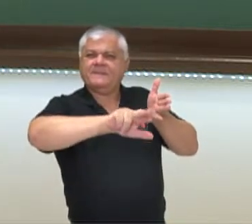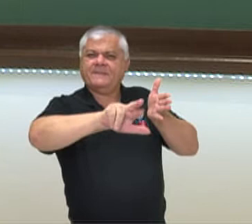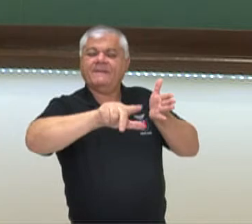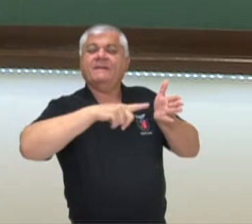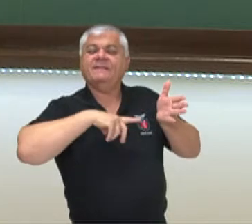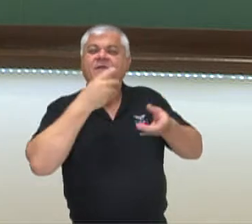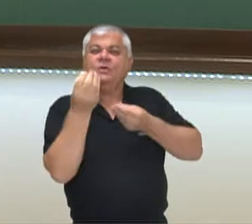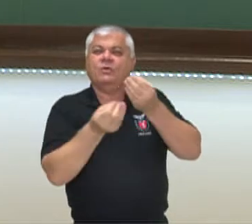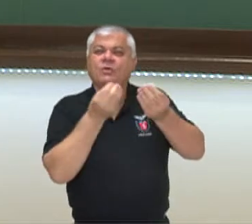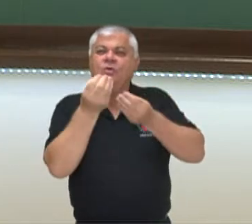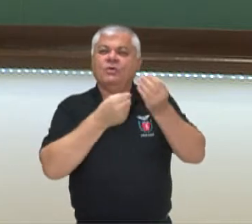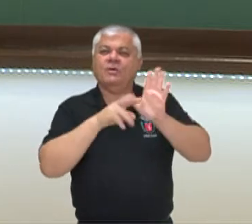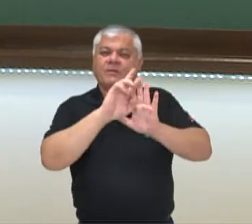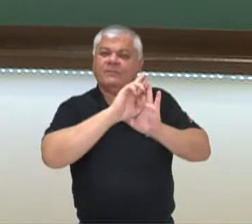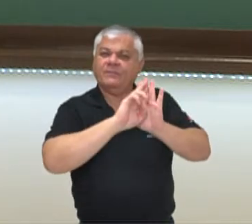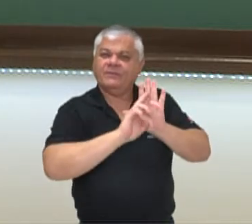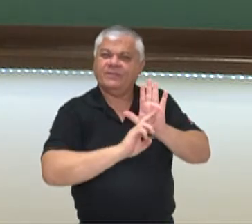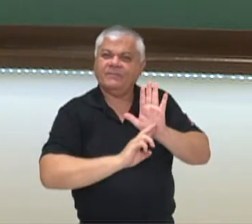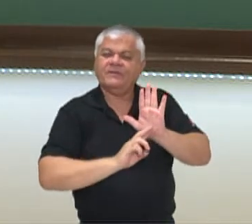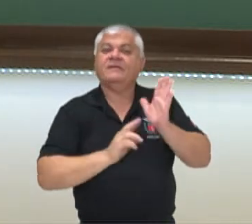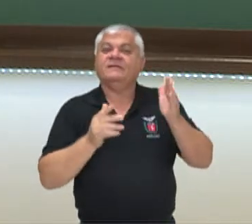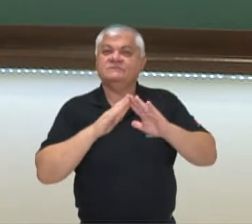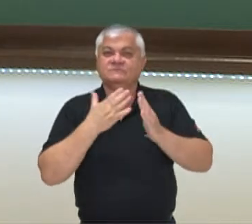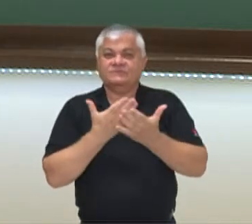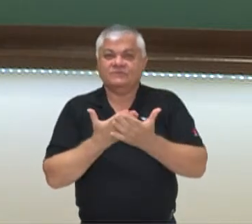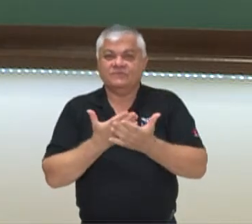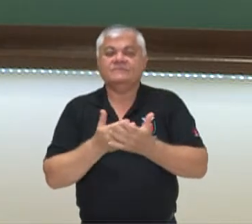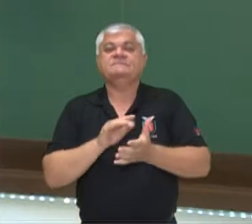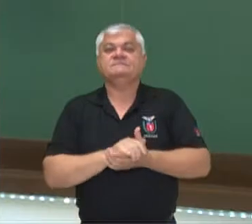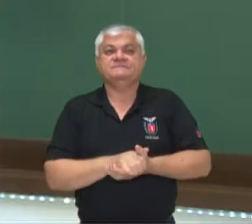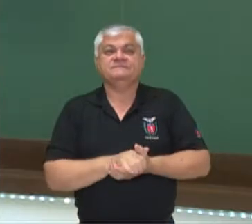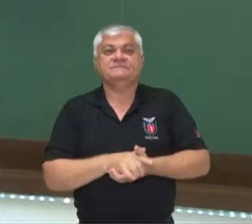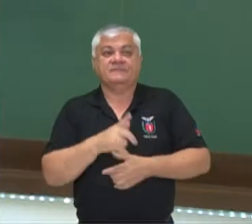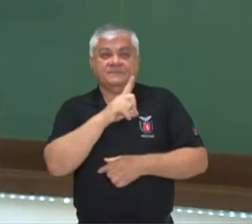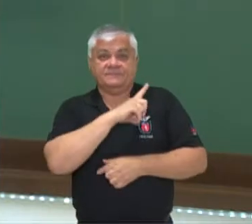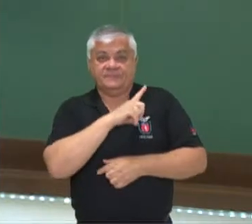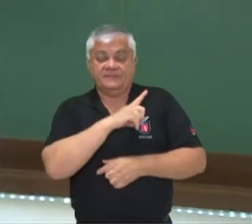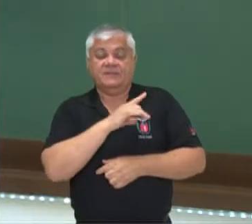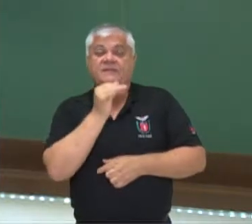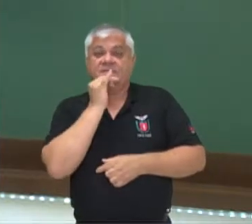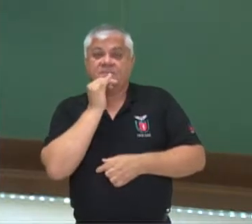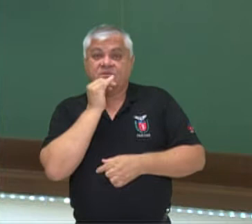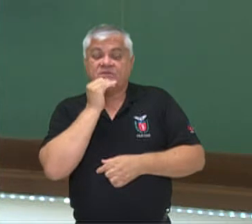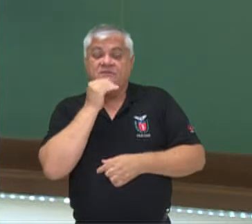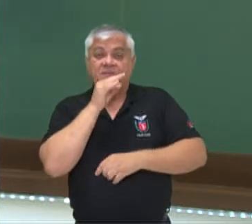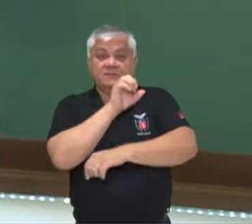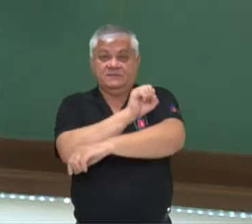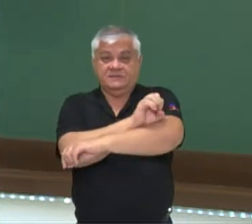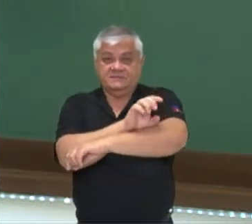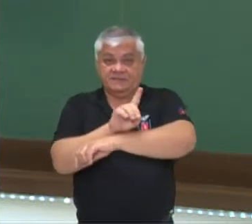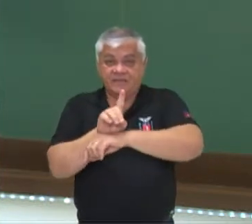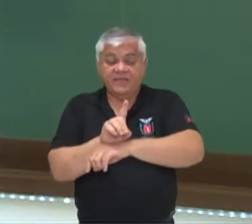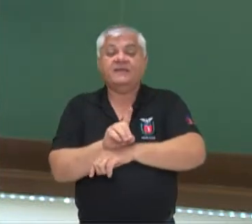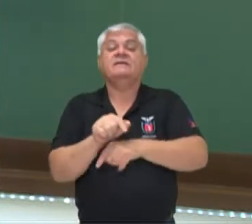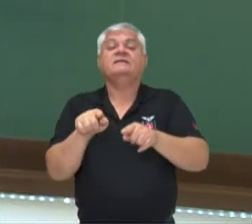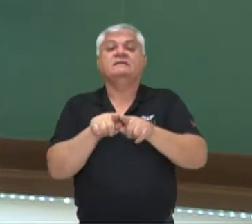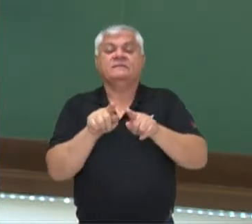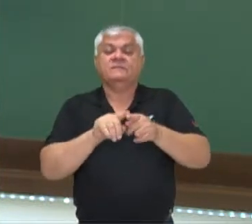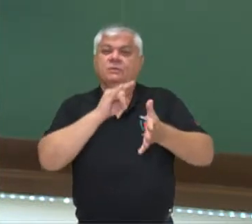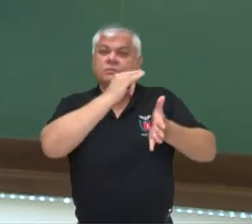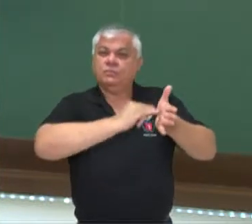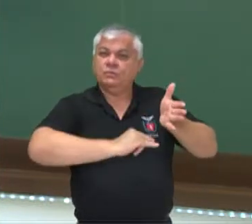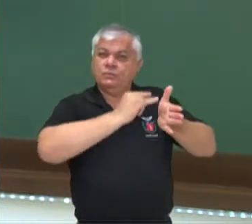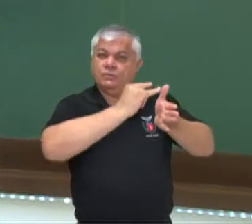regimento escolar. Olha que importante, que bacana isso, Então nós temos aí, por parte da Secretaria de Educação, os documentos,